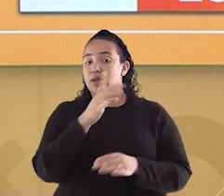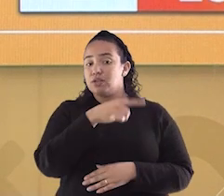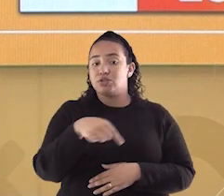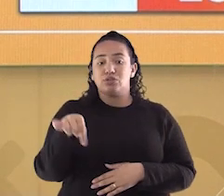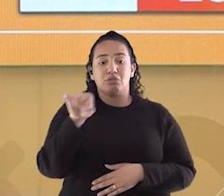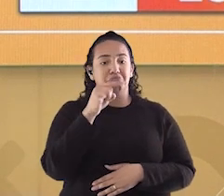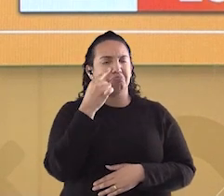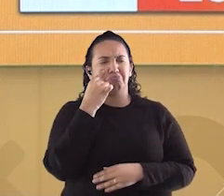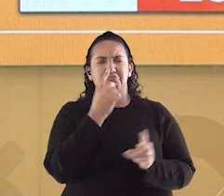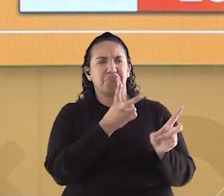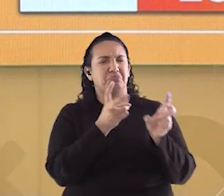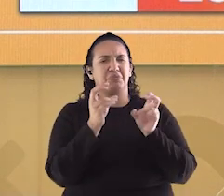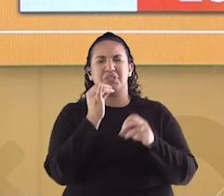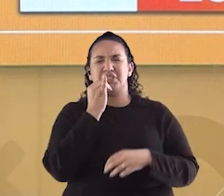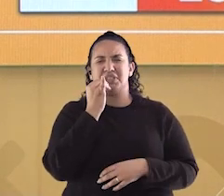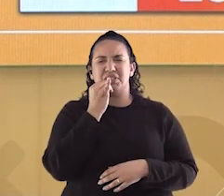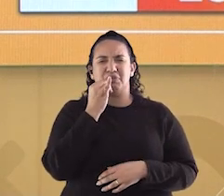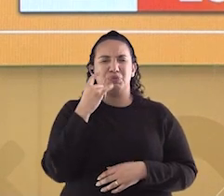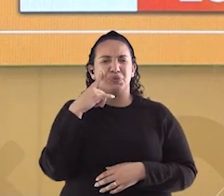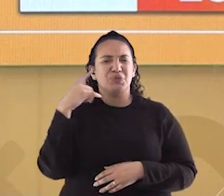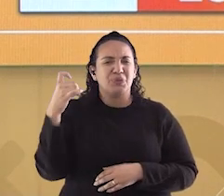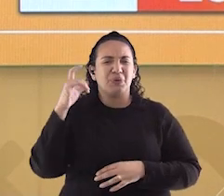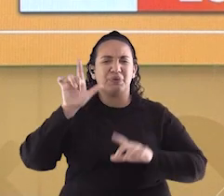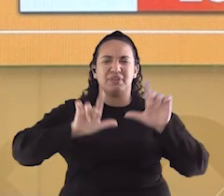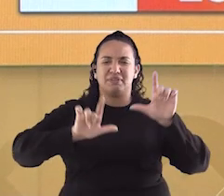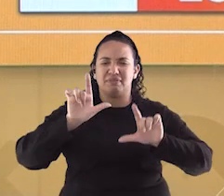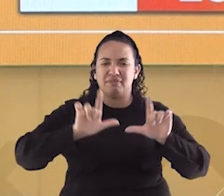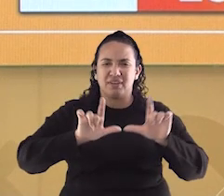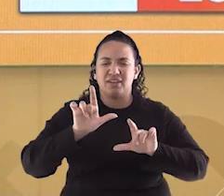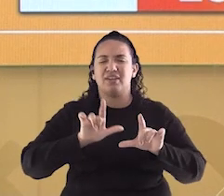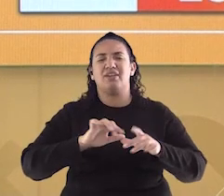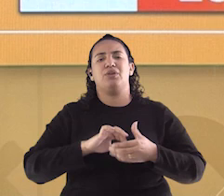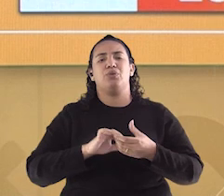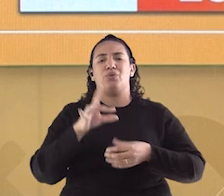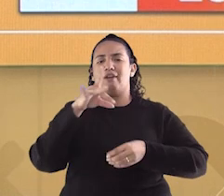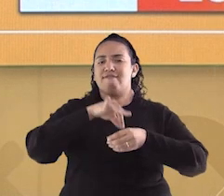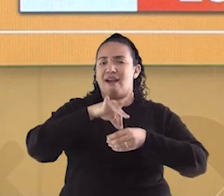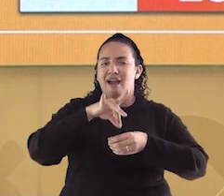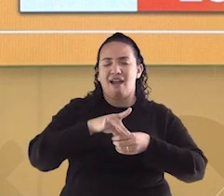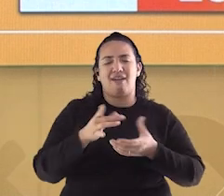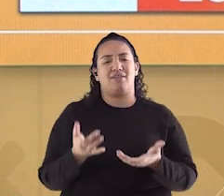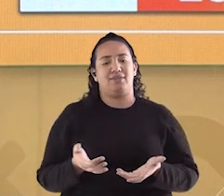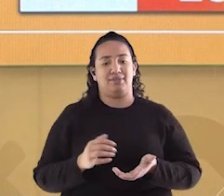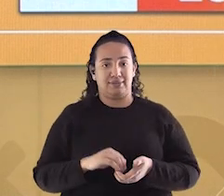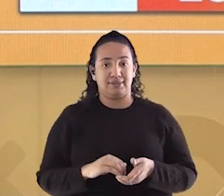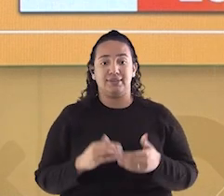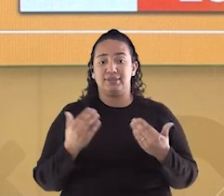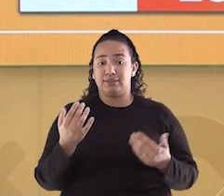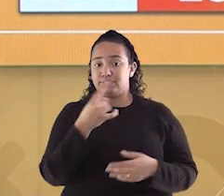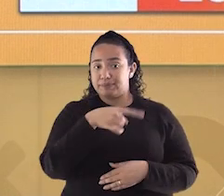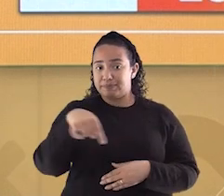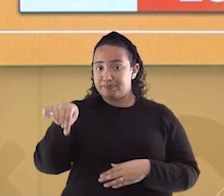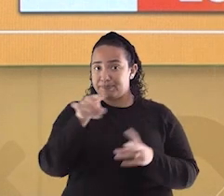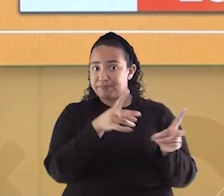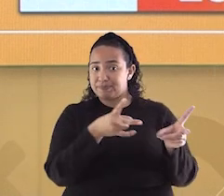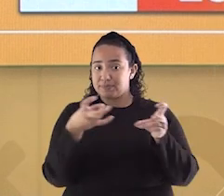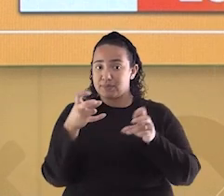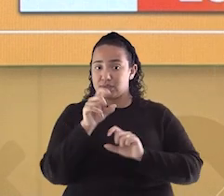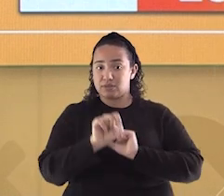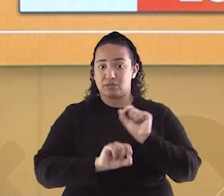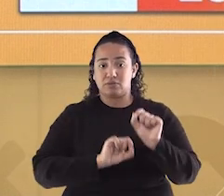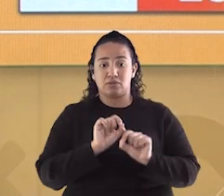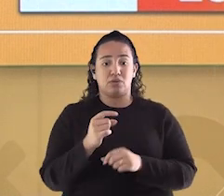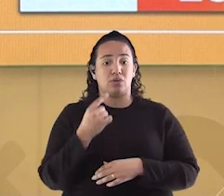enxerga as ondas como as de rádio, de TV, Wi-Fi, tá? E outra coisa que a gente pode perceber é que, indo para a direita,